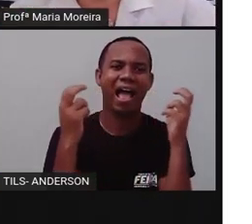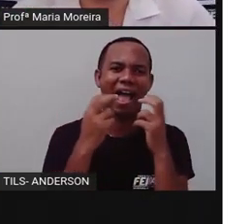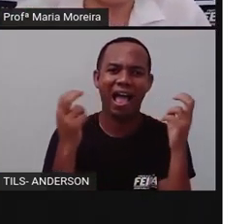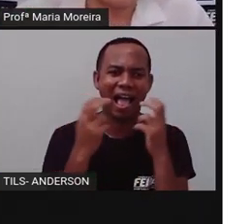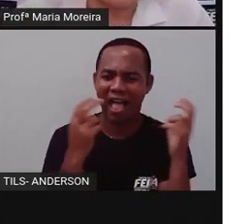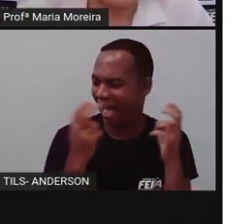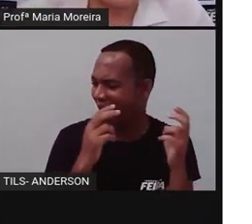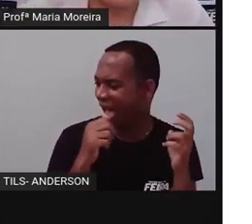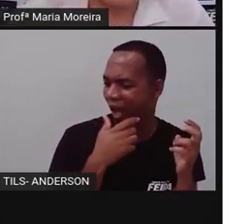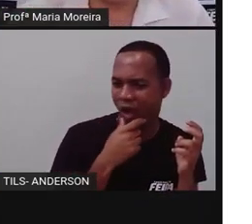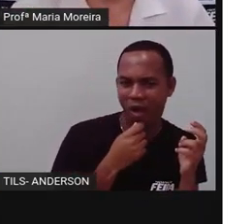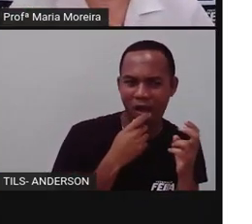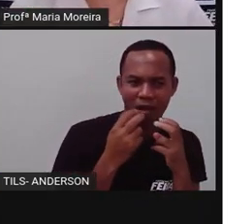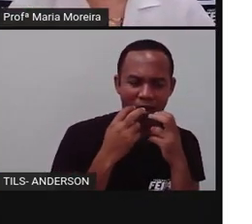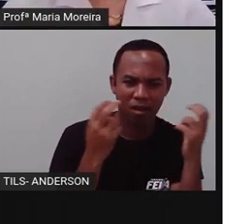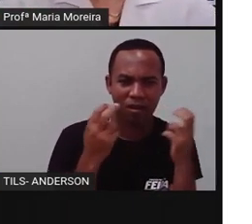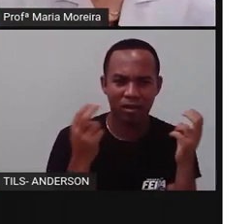socorro.